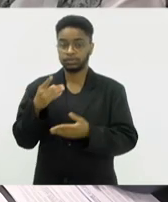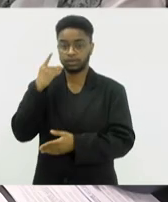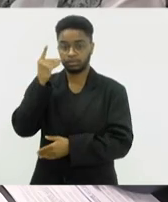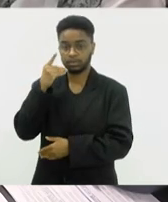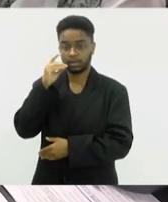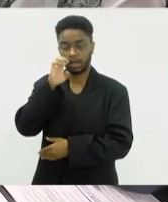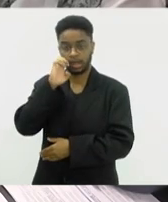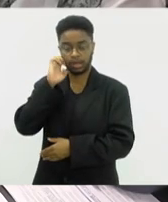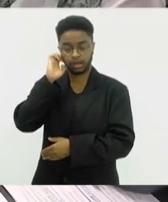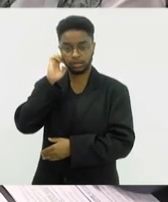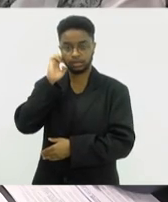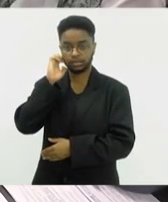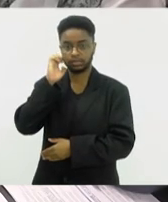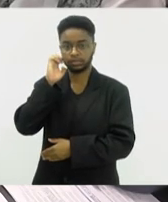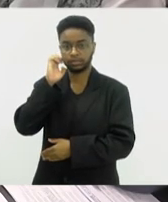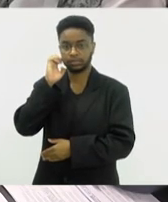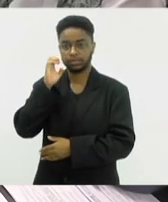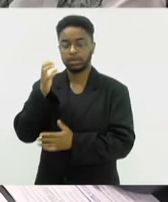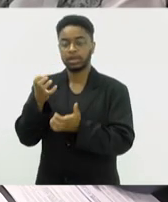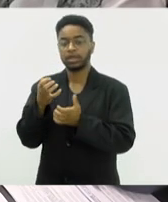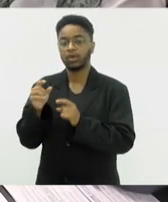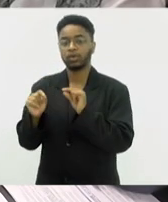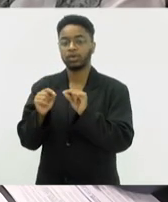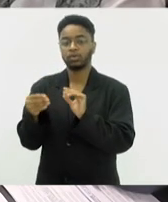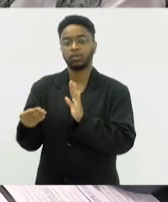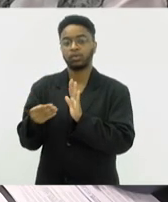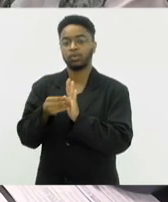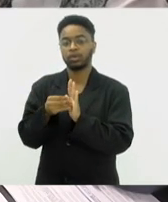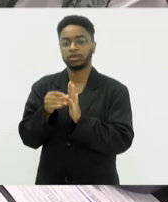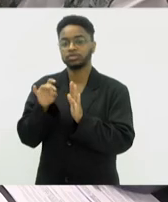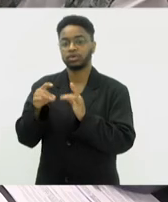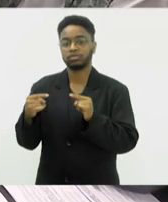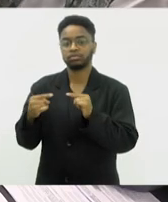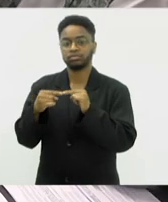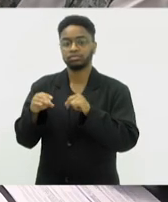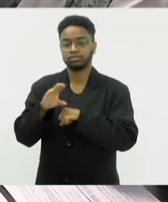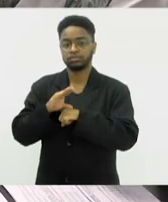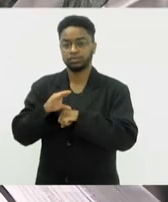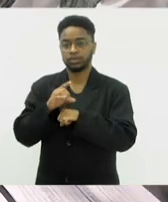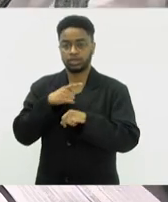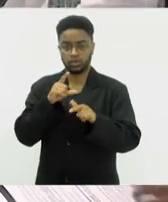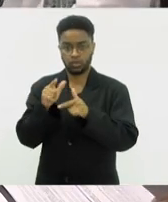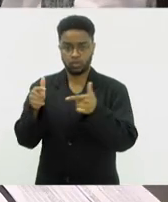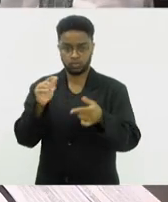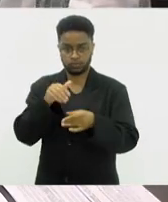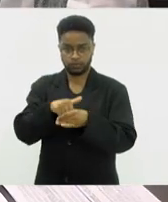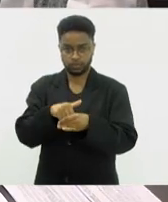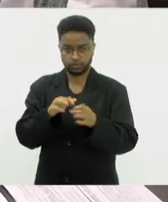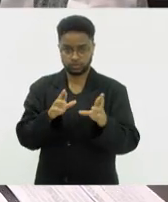Érica, é constitucionalidade pura. Tem mais algum outro voto?